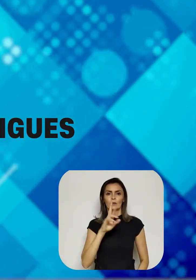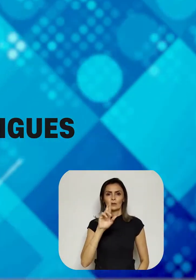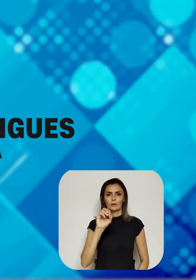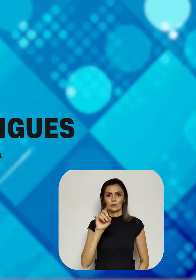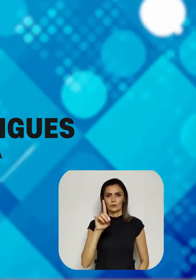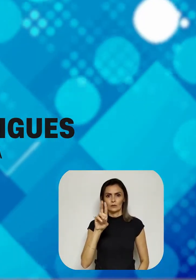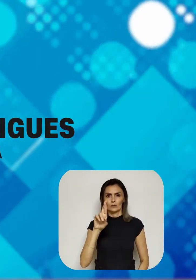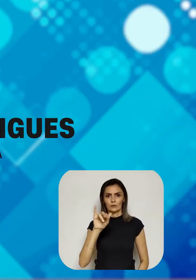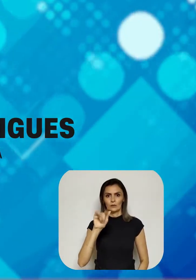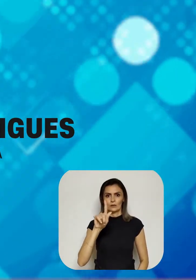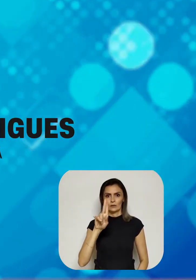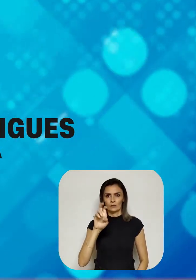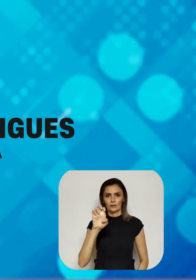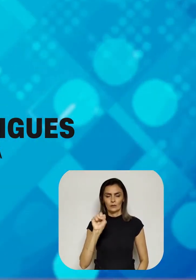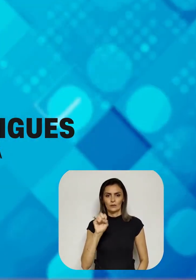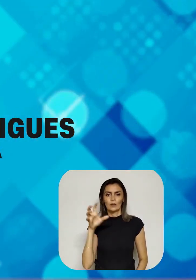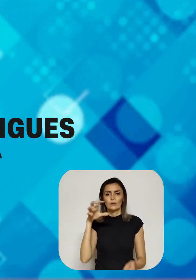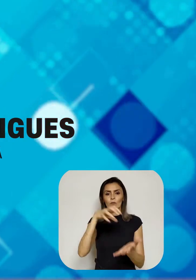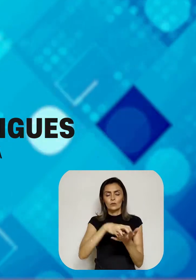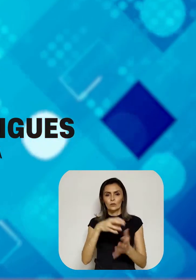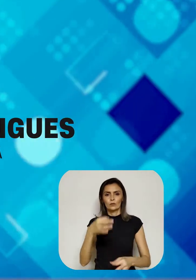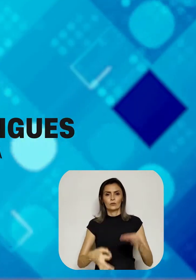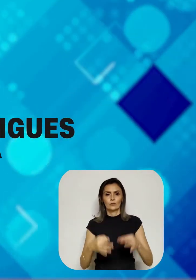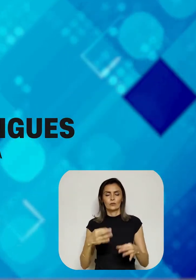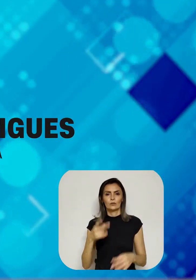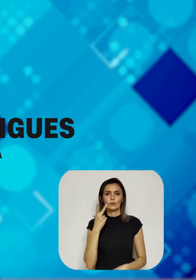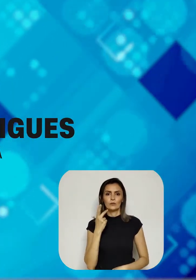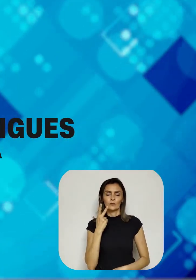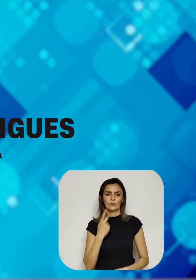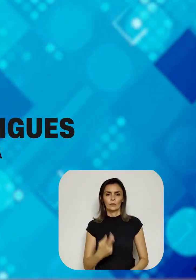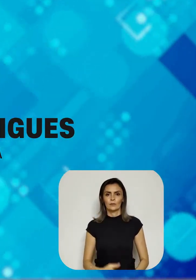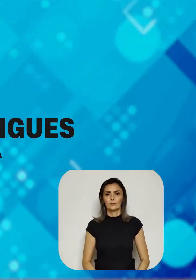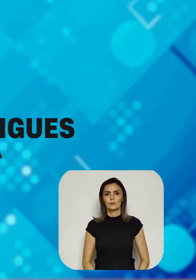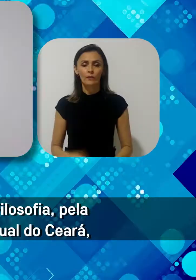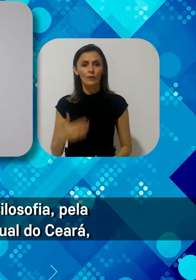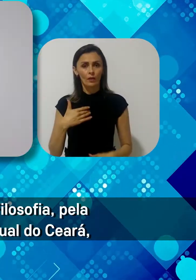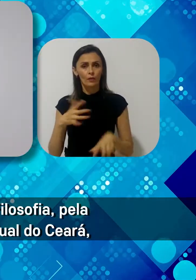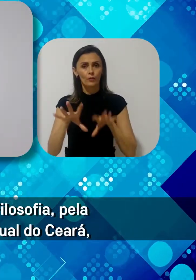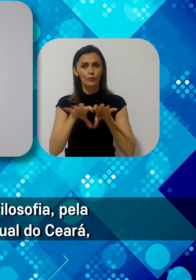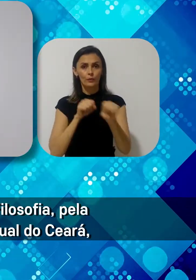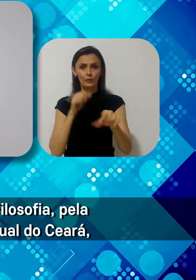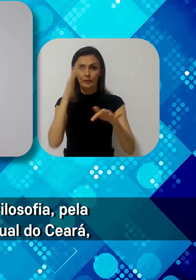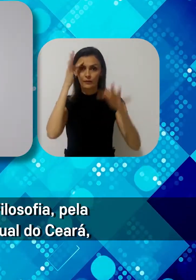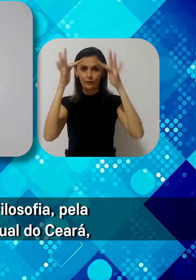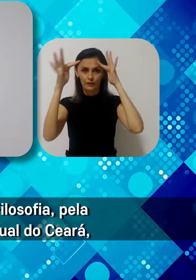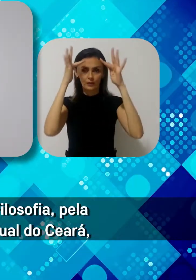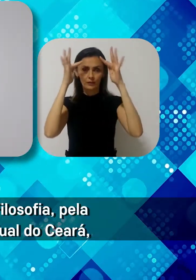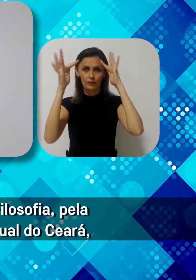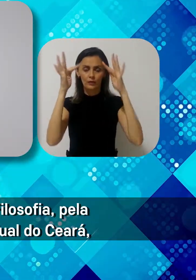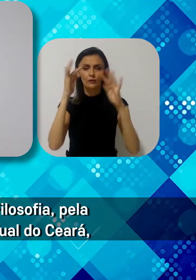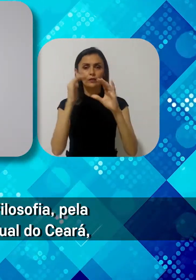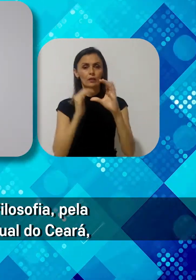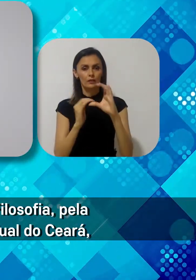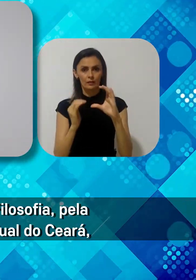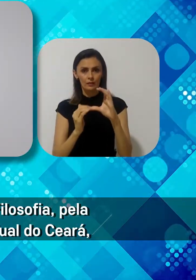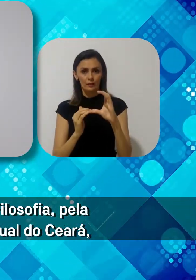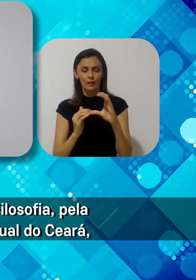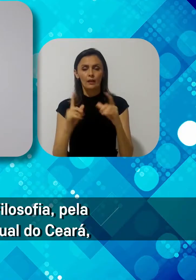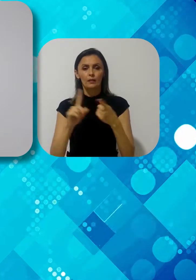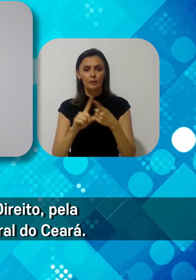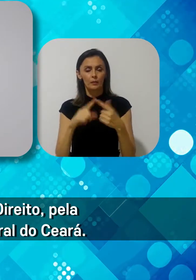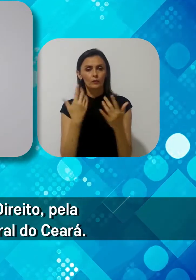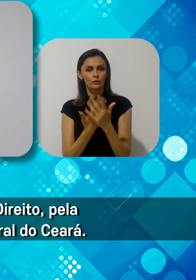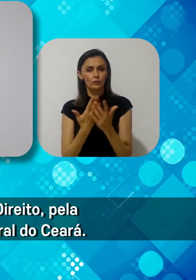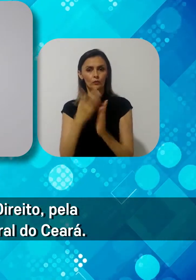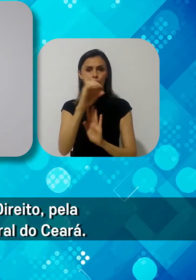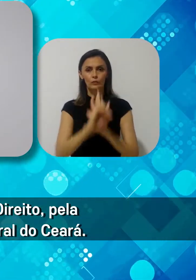Marlin Rodrigues, servidor da Justiça do Ceará. Sou graduado em Filosofia pela Universidade Estadual do